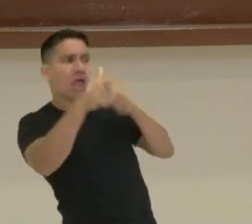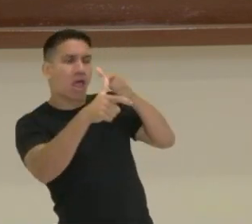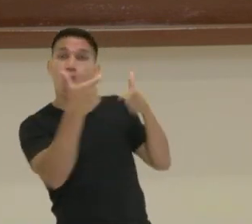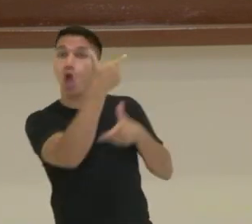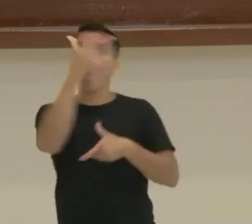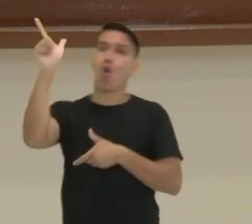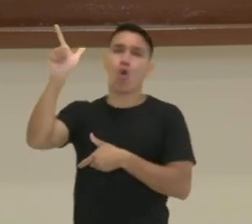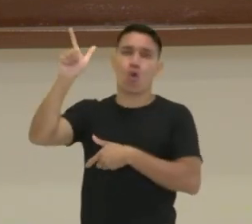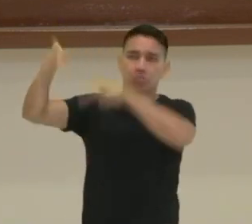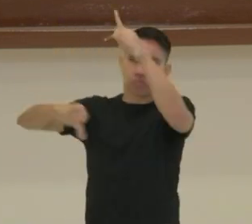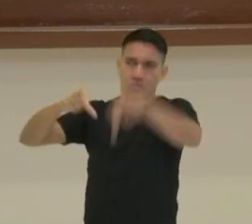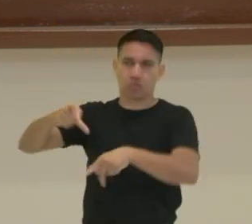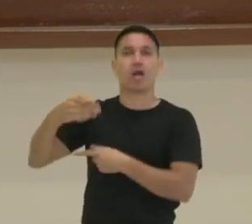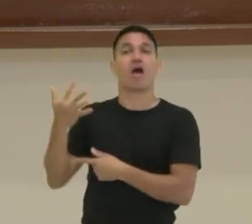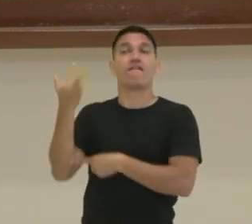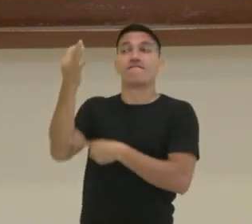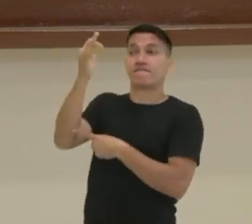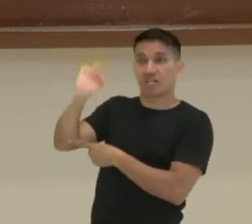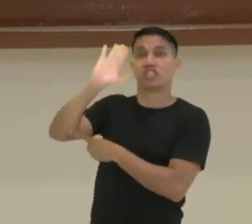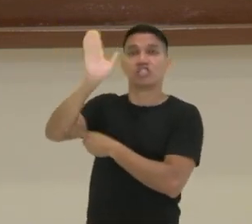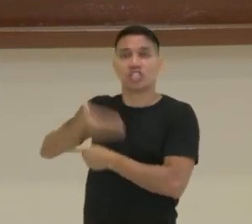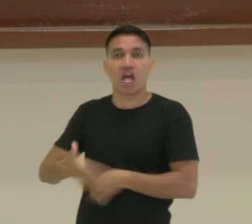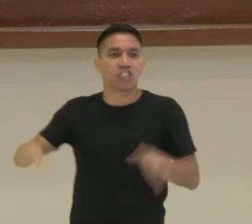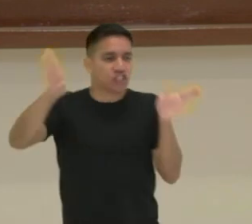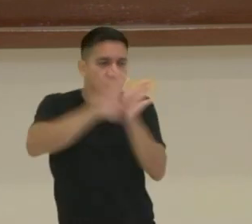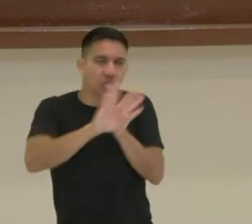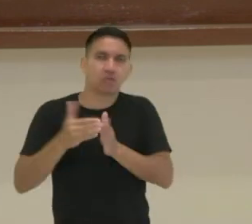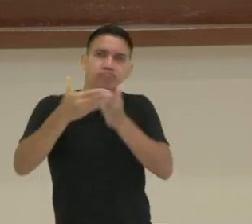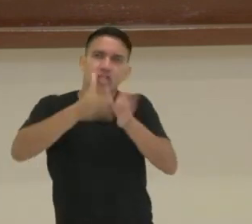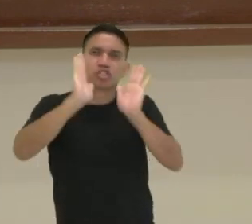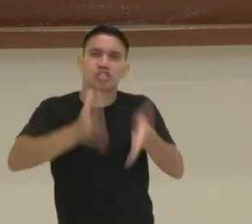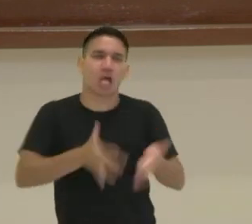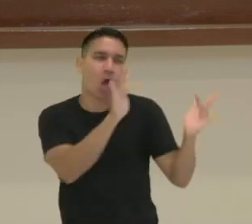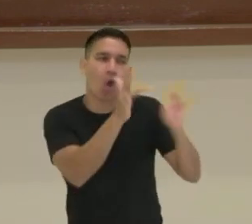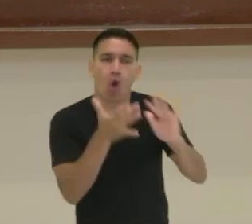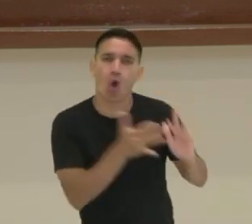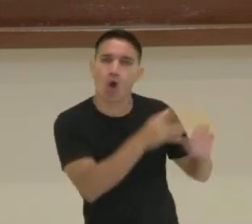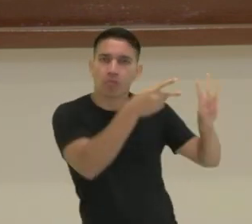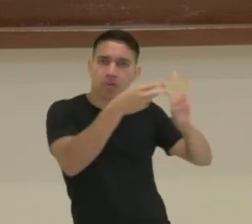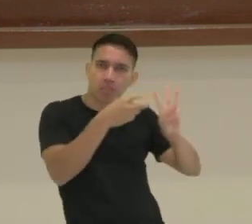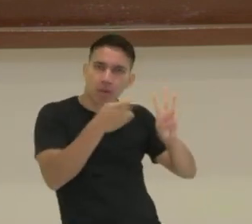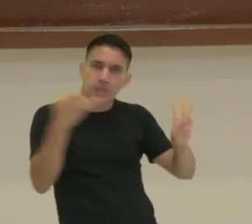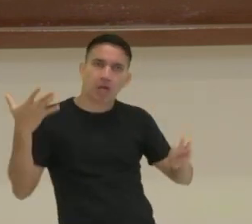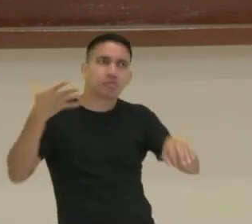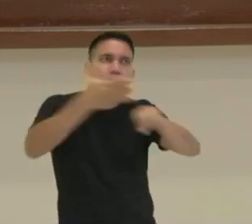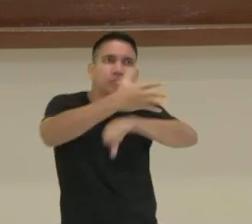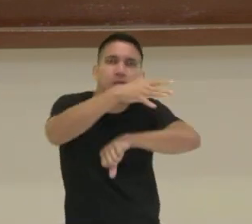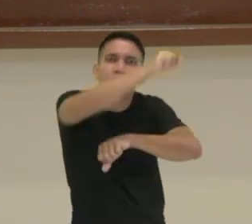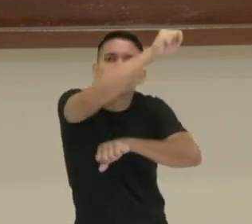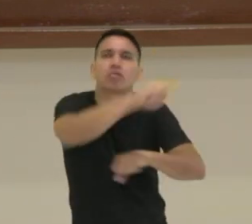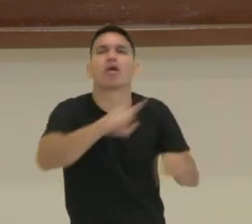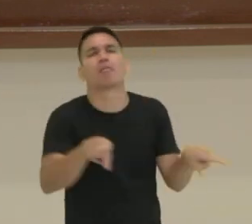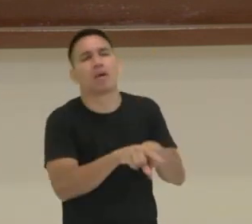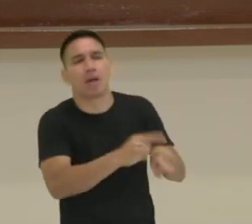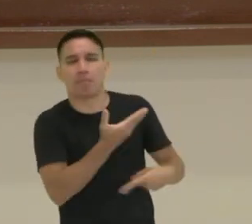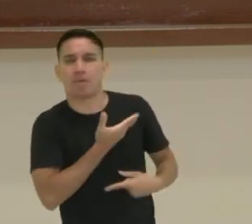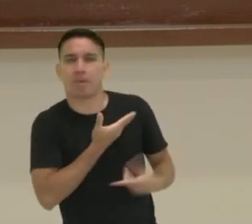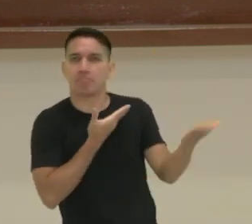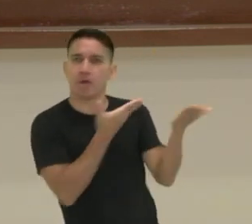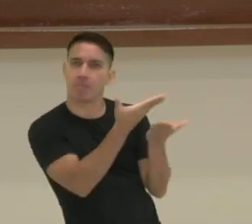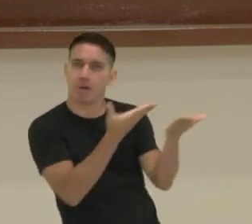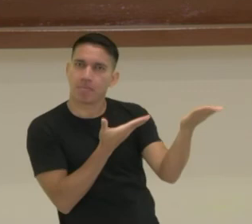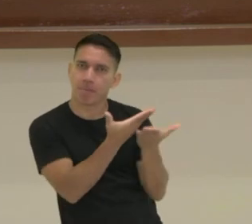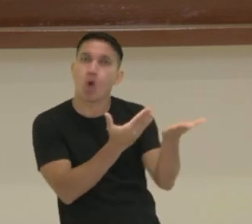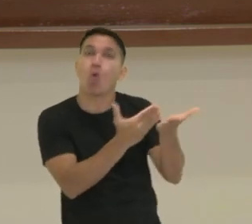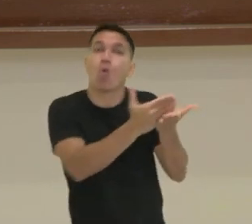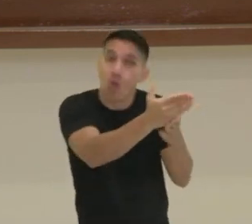E os franceses já tinham chegado aqui, já tinham entrado em contato com os tupinambás, fizeram amizade com os tupinambás e